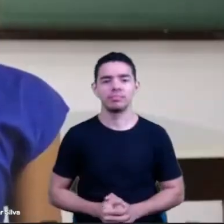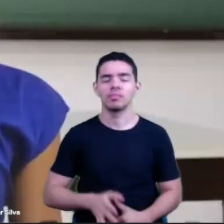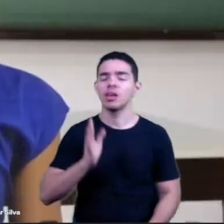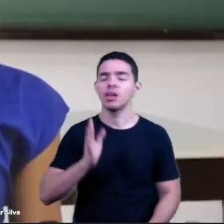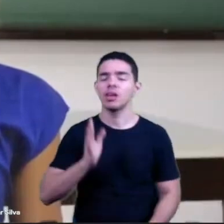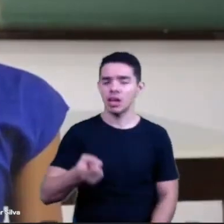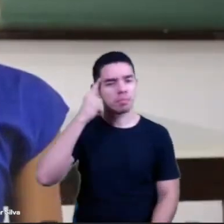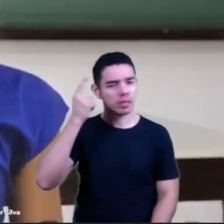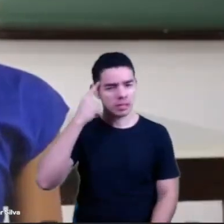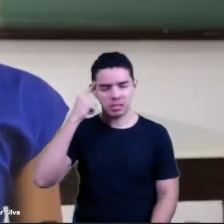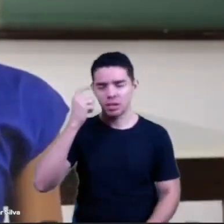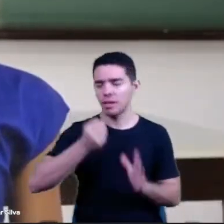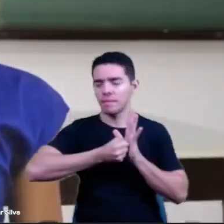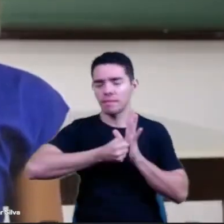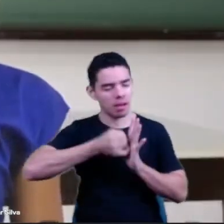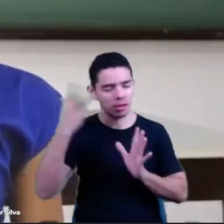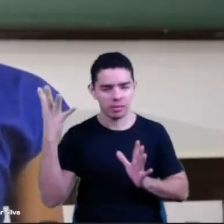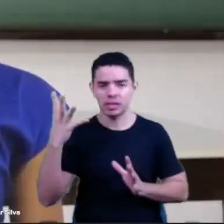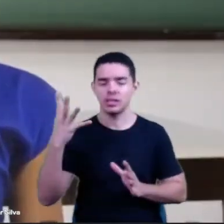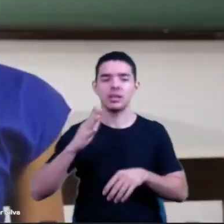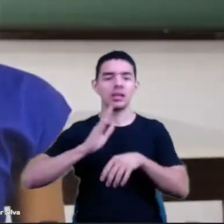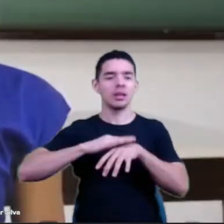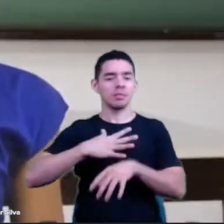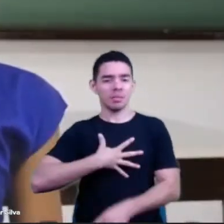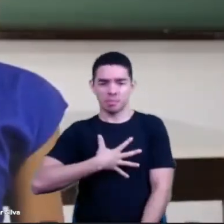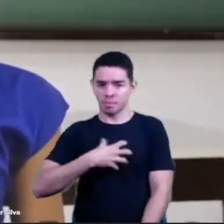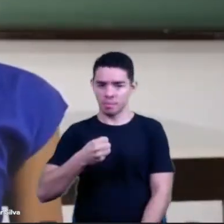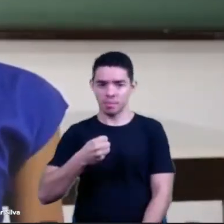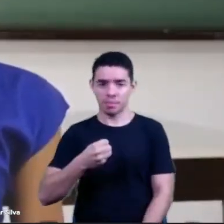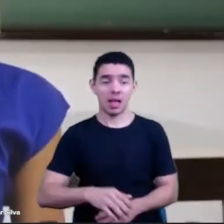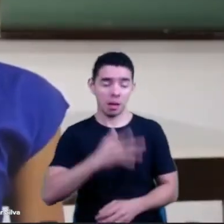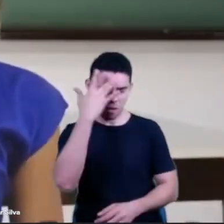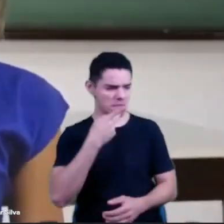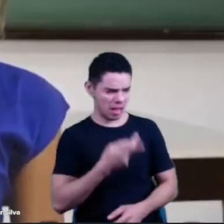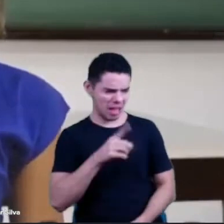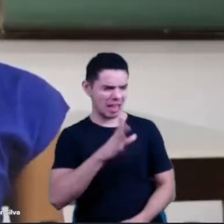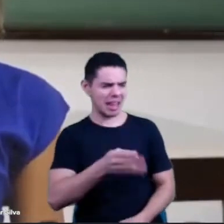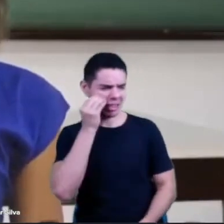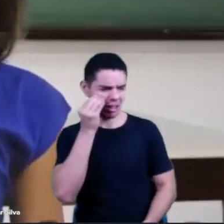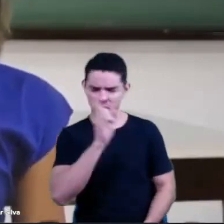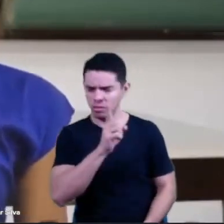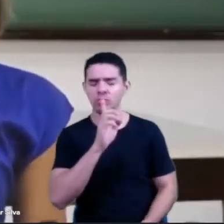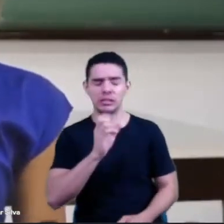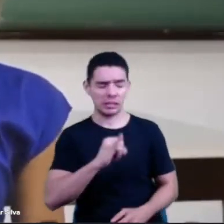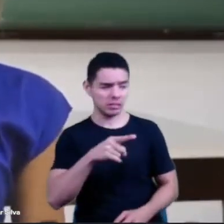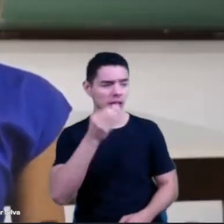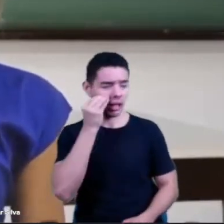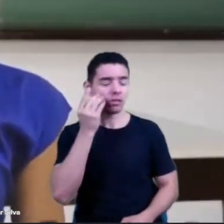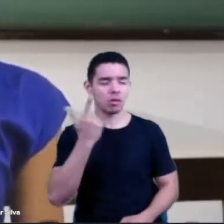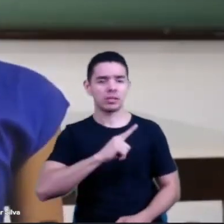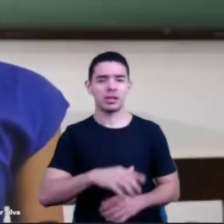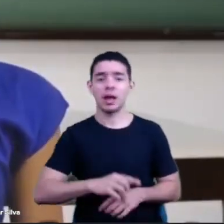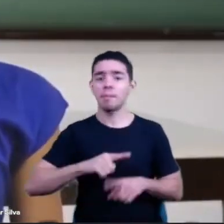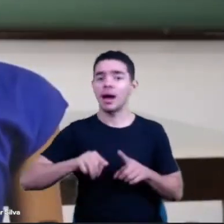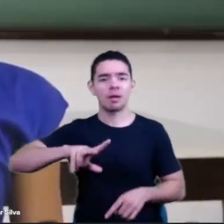Eu já pensei várias vezes em me matar. Já tentei, as pessoas falam, você não tentou, porque se você tenta, você consegue. Mas não é tão